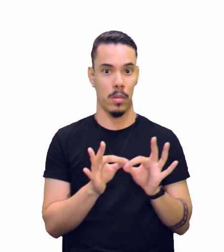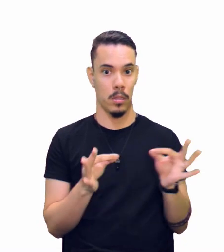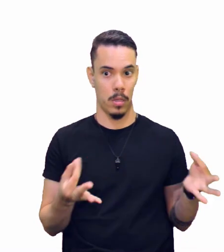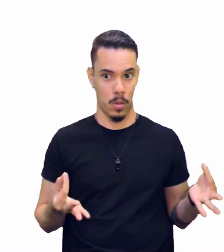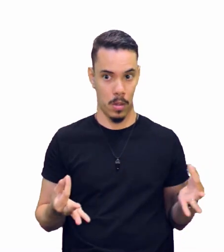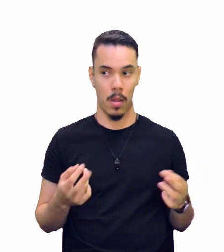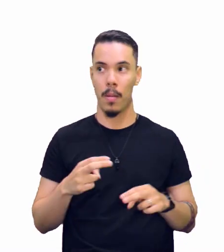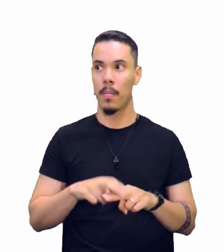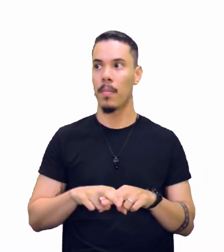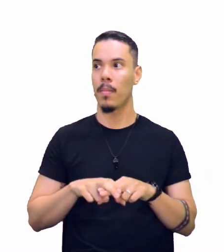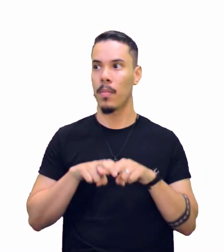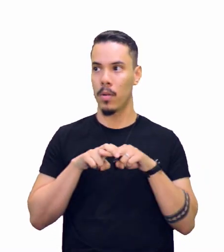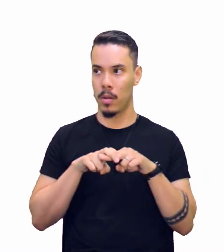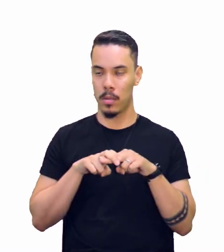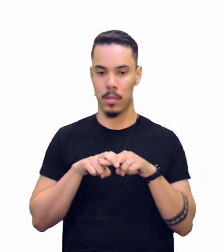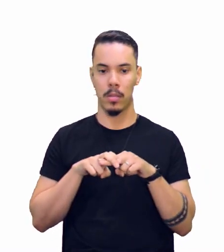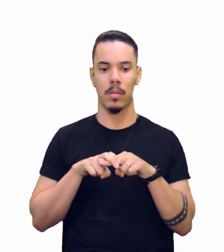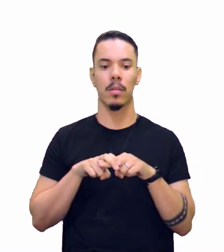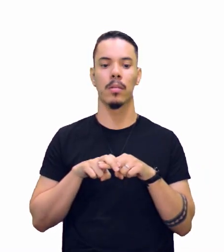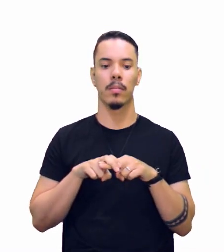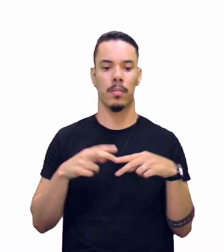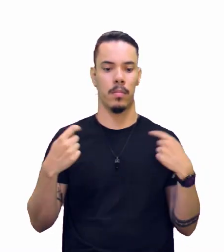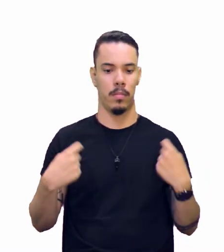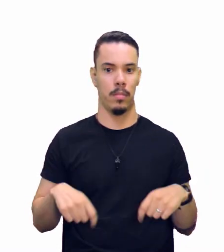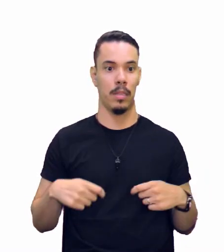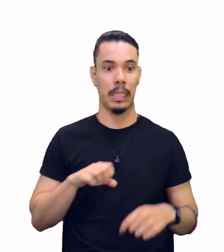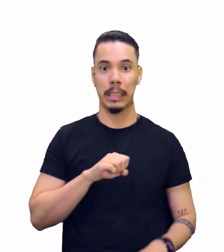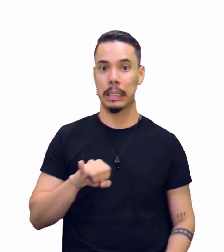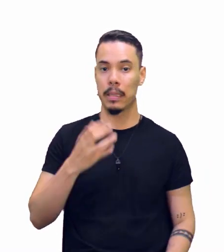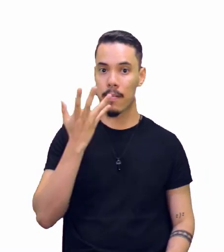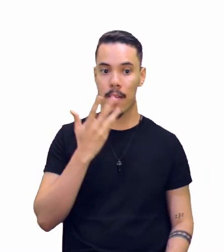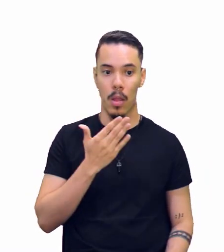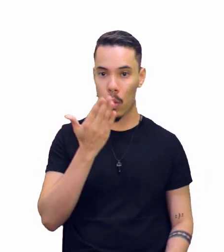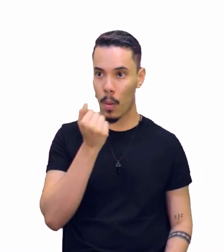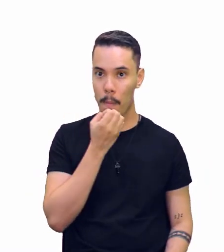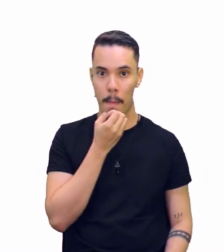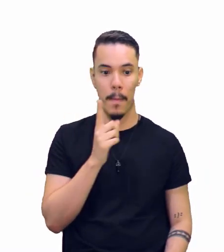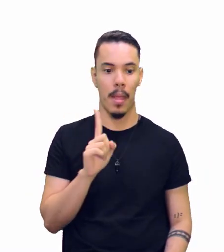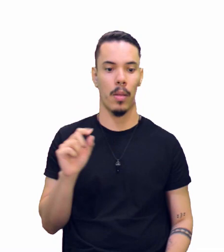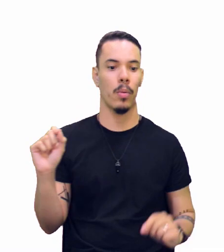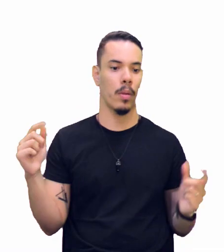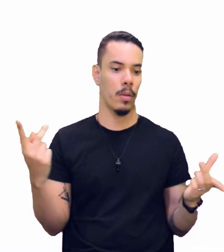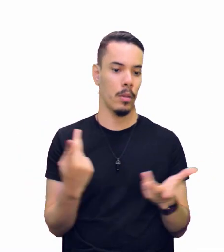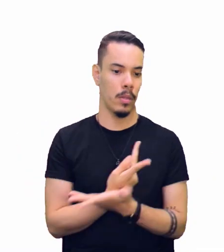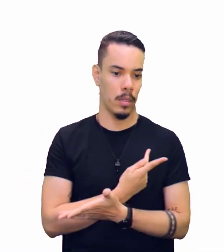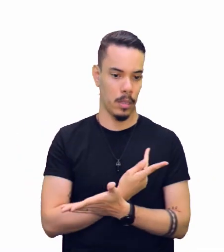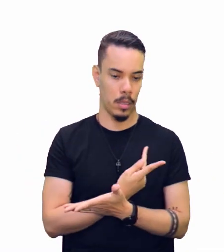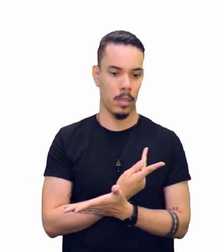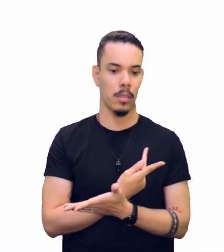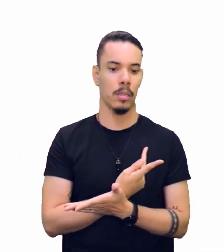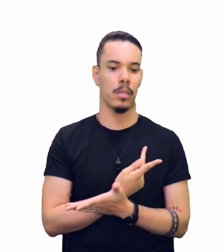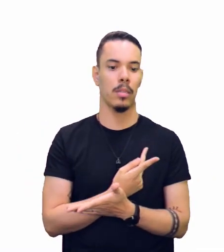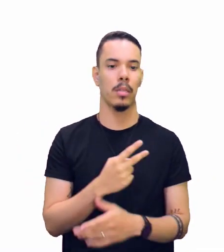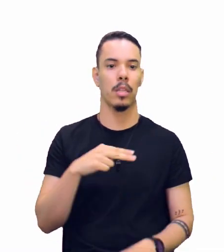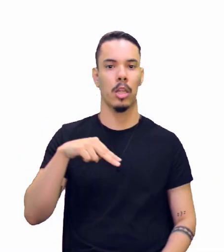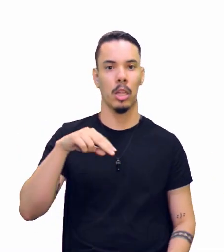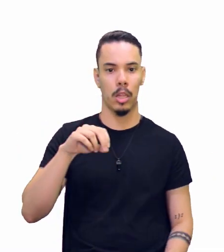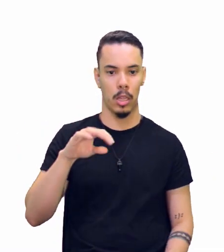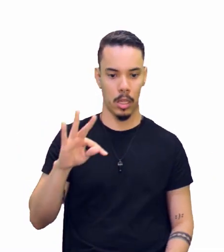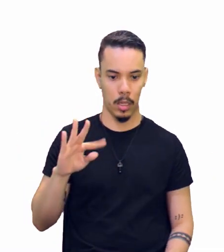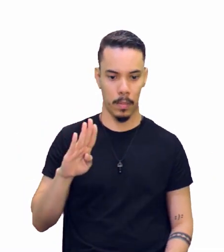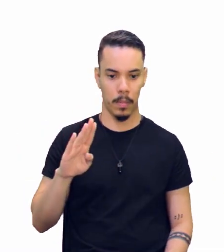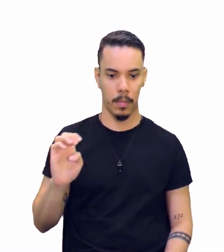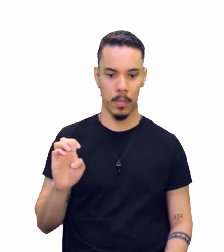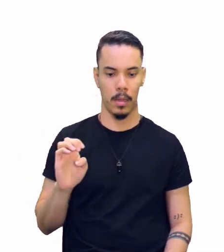if children doesn't eat well, se as crianças não comem bem, eles o quê? Not be, negativa também,